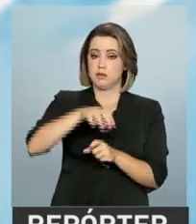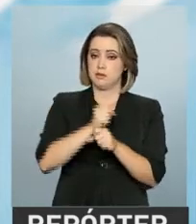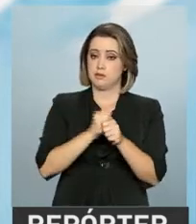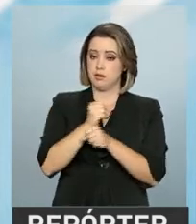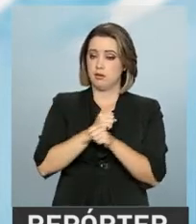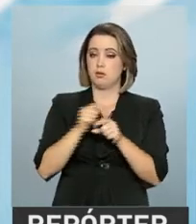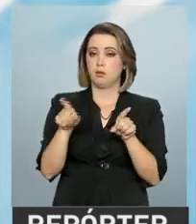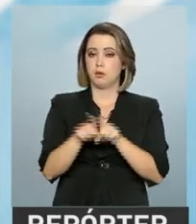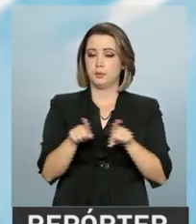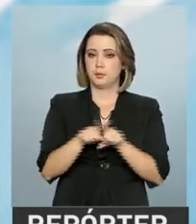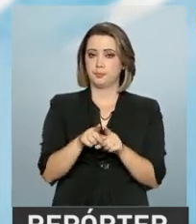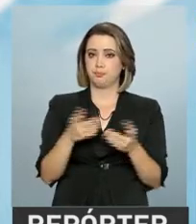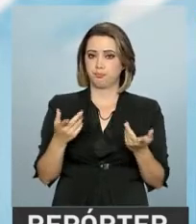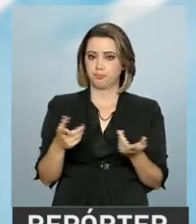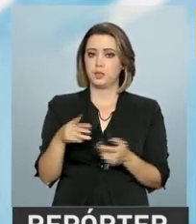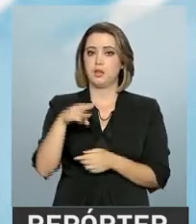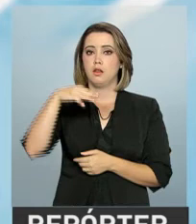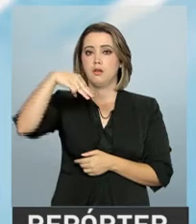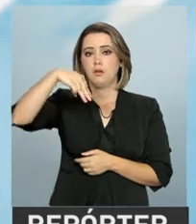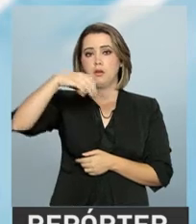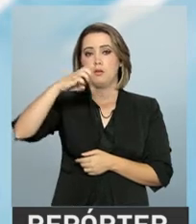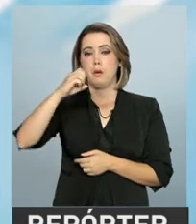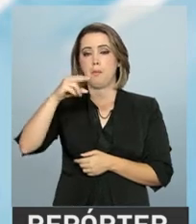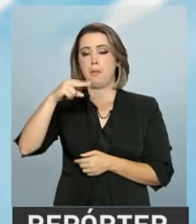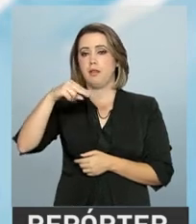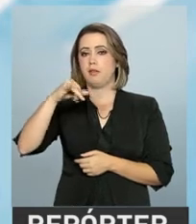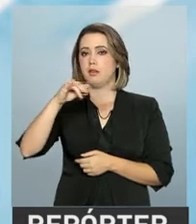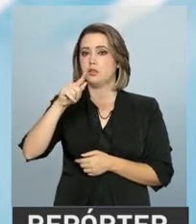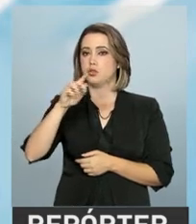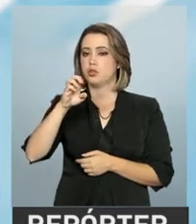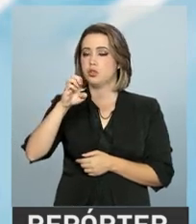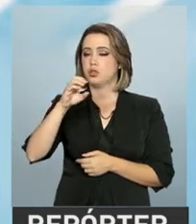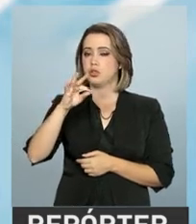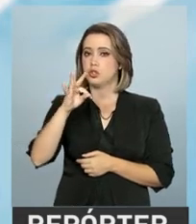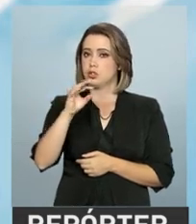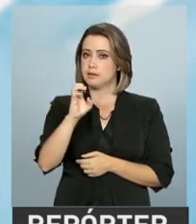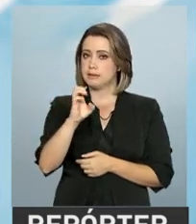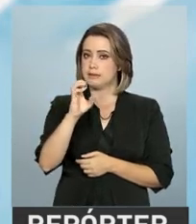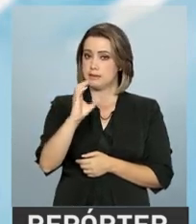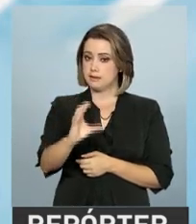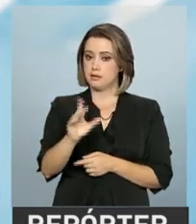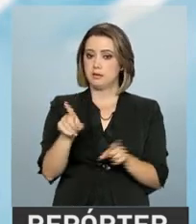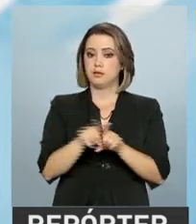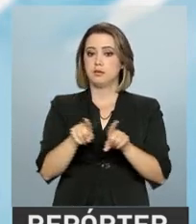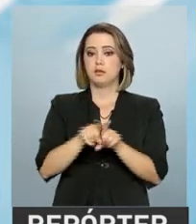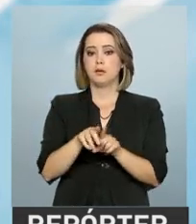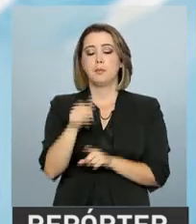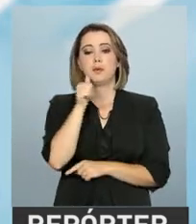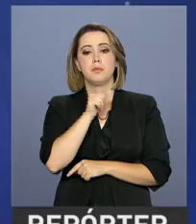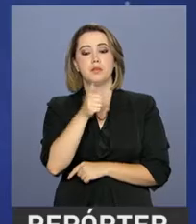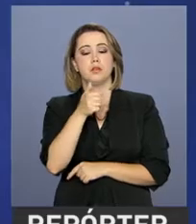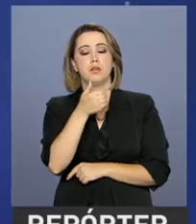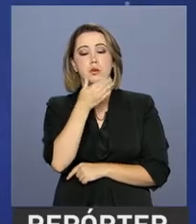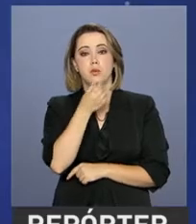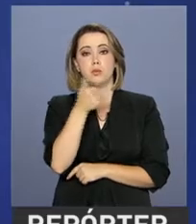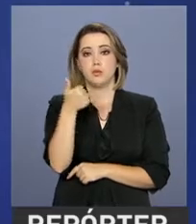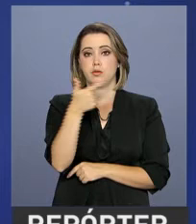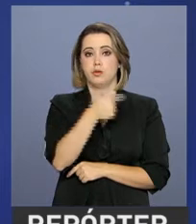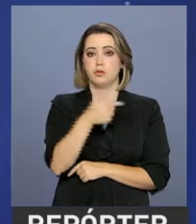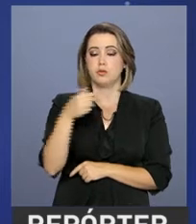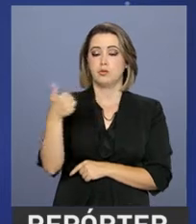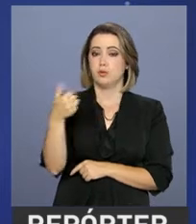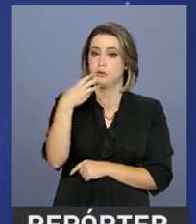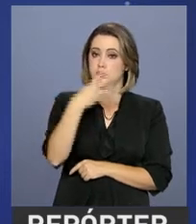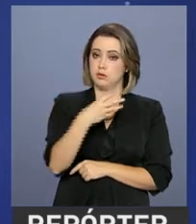já para prevenir a meningite c foi incluída a imunização para meninos e meninas de 12 e 13 anos está a aumentar a